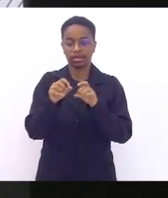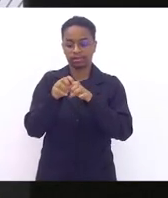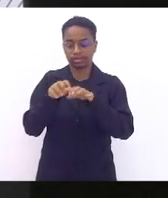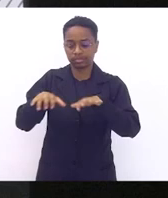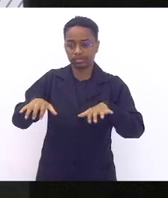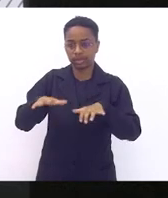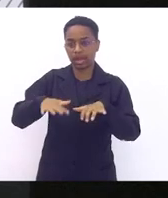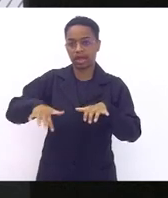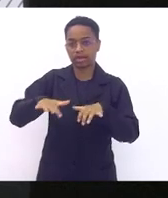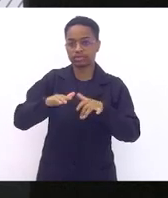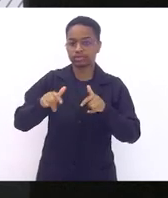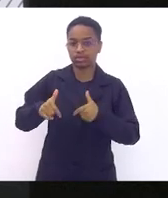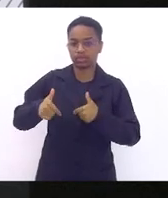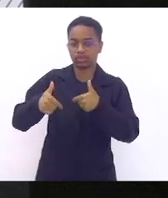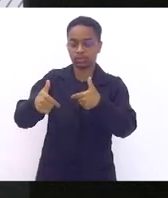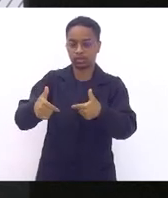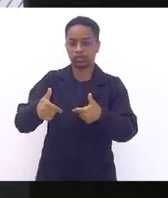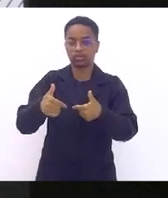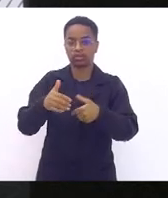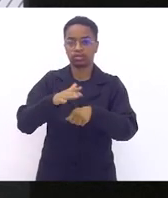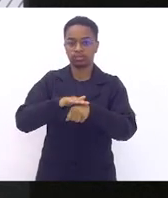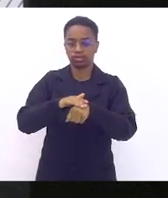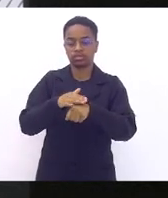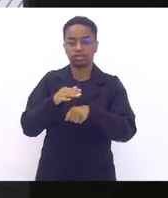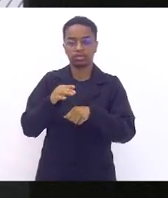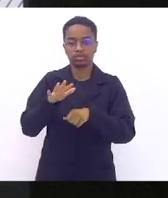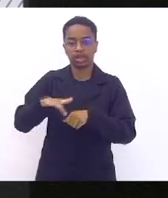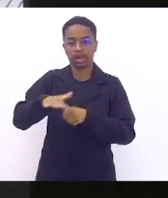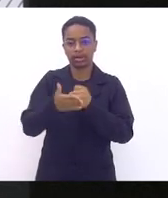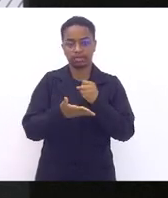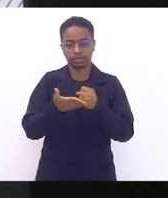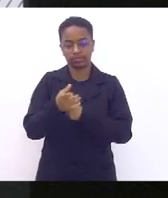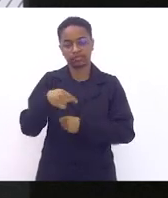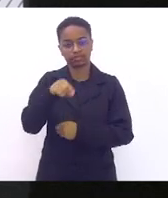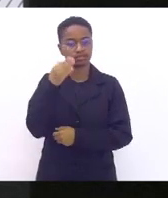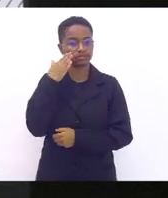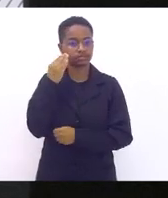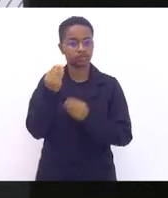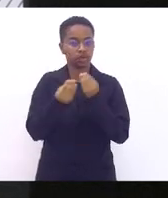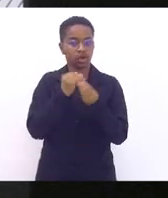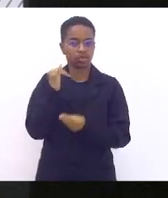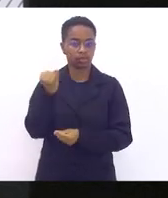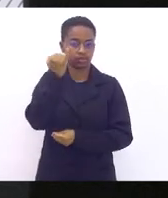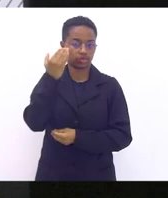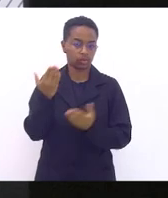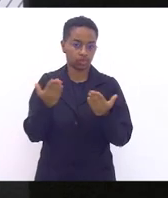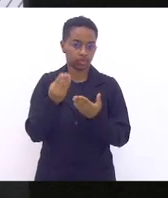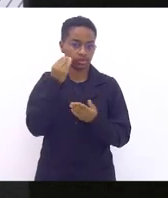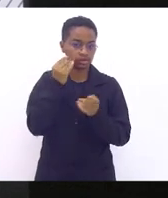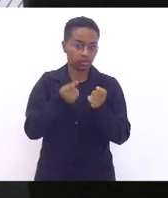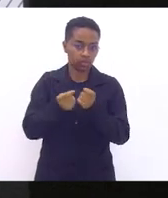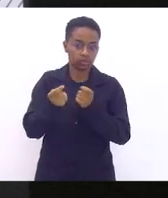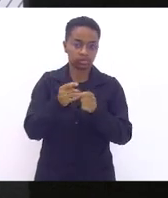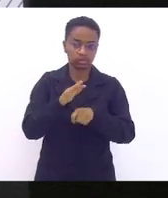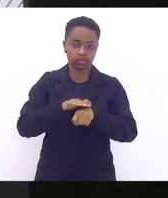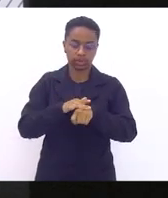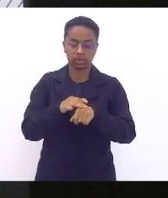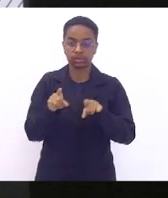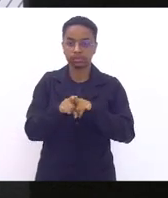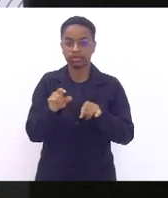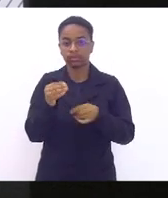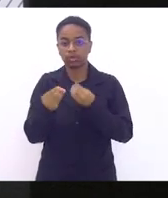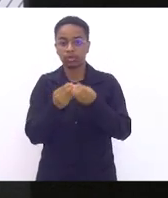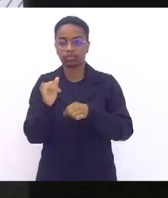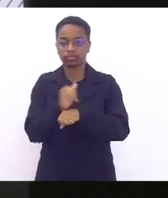tuberculose para atenção básica. Acho que todo mundo sabe da importância que isso representa hoje para o controle da tuberculose, né? A estratégia de saúde